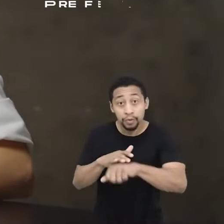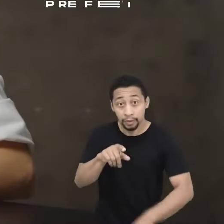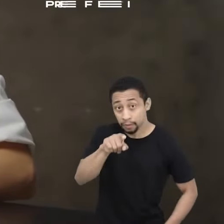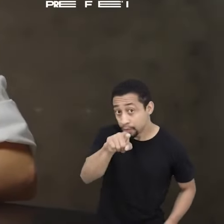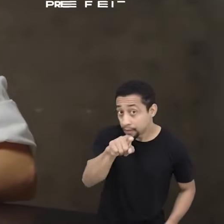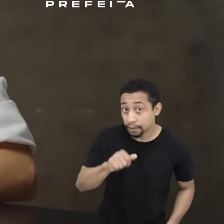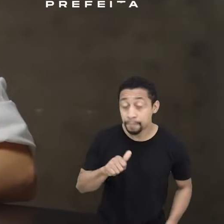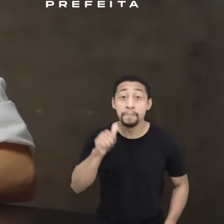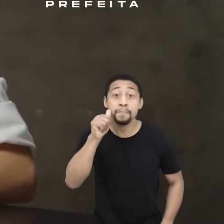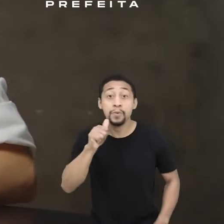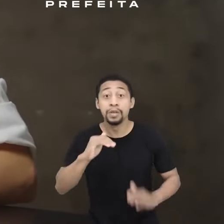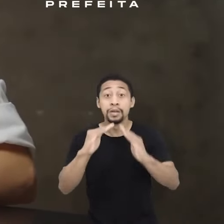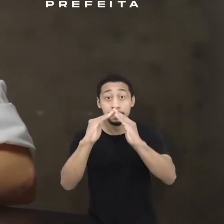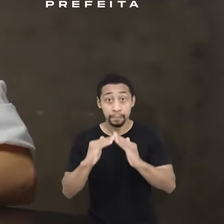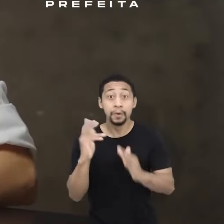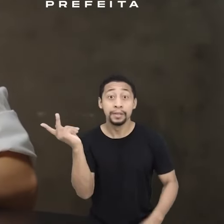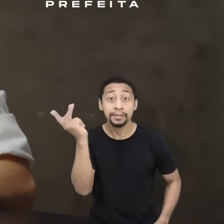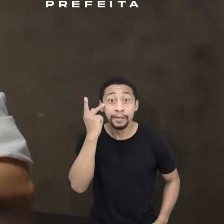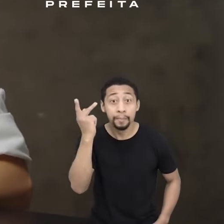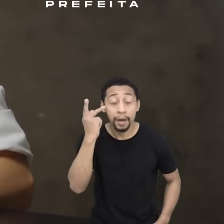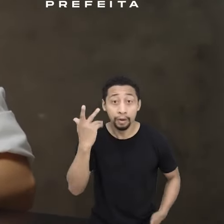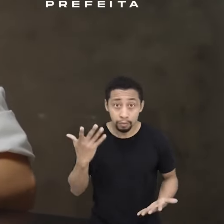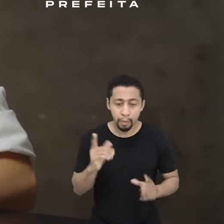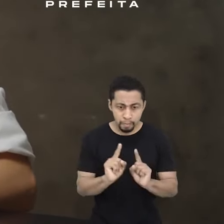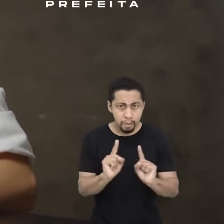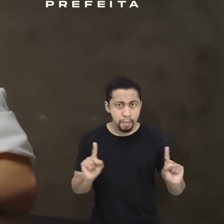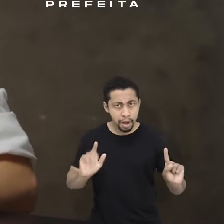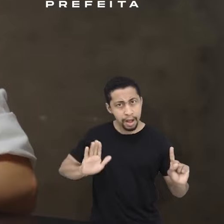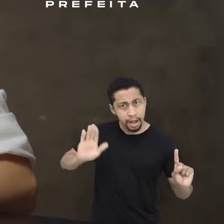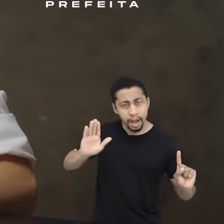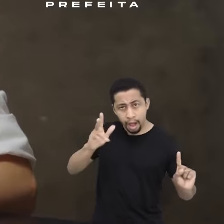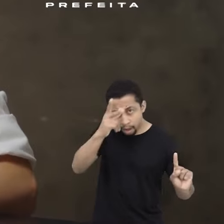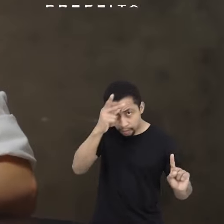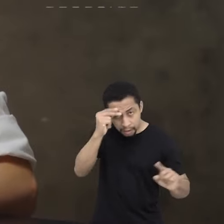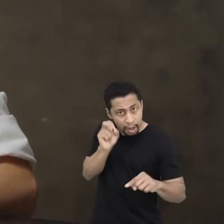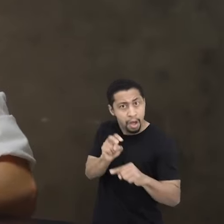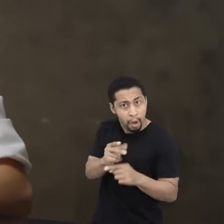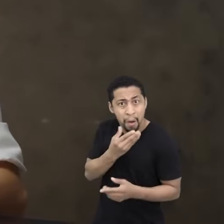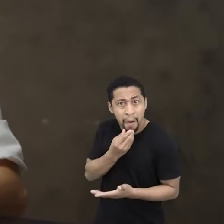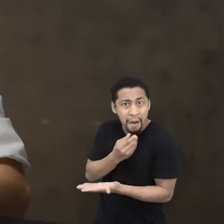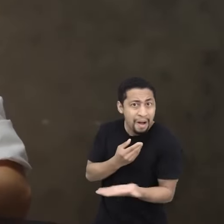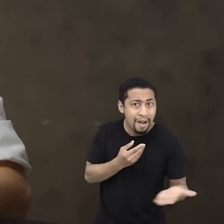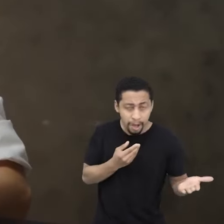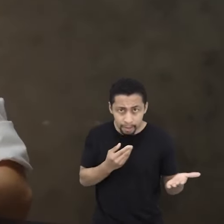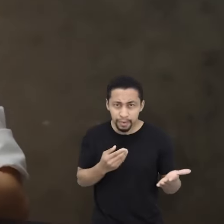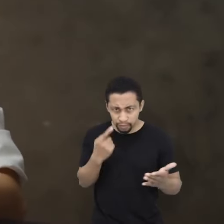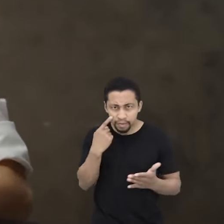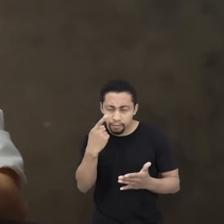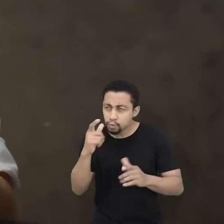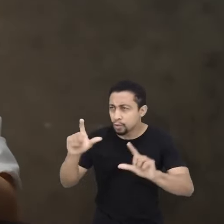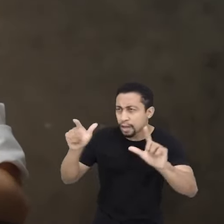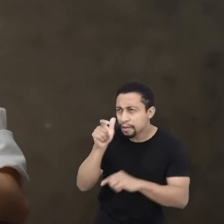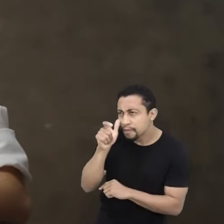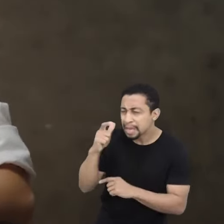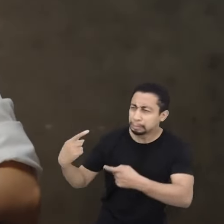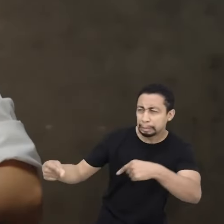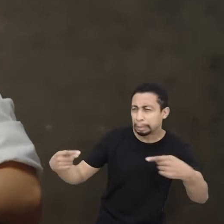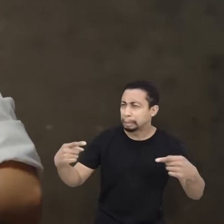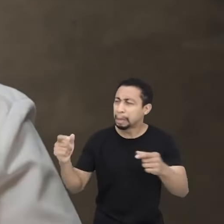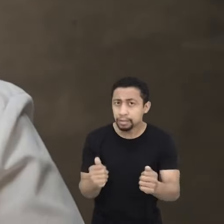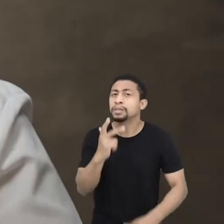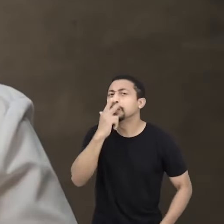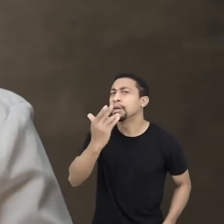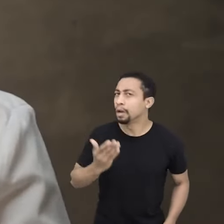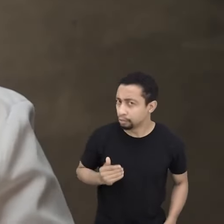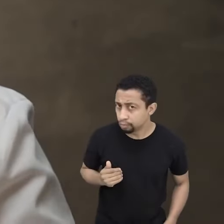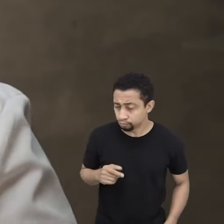Eu quero falar com você, mulher de São Paulo. Tem um monte de homem disputando a prefeitura comigo. Esses marmanjos que você vê se xingando em